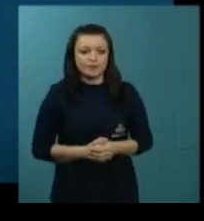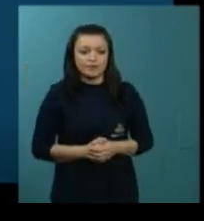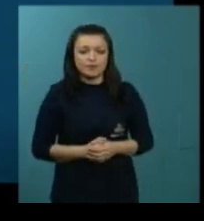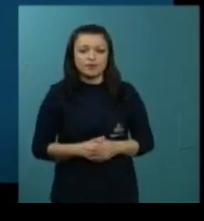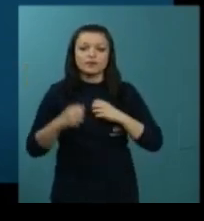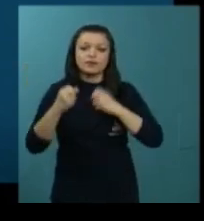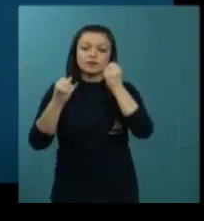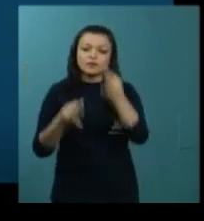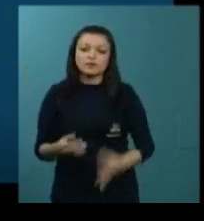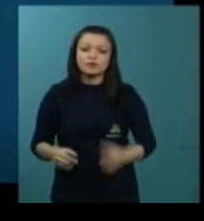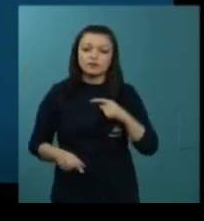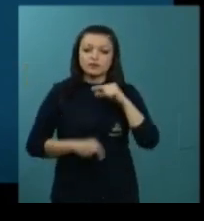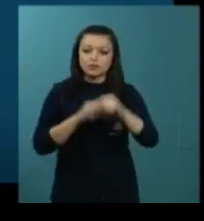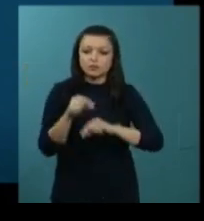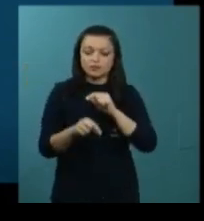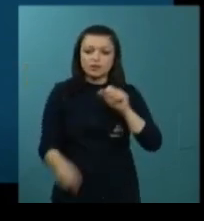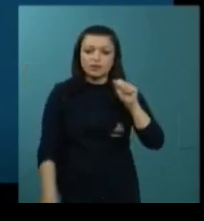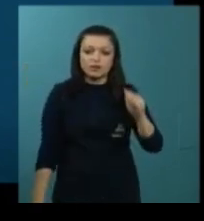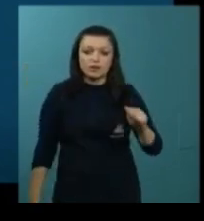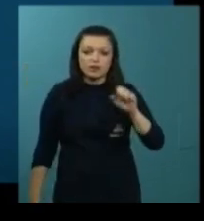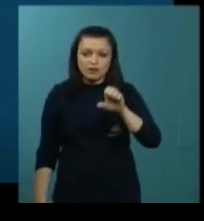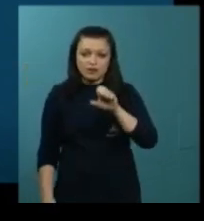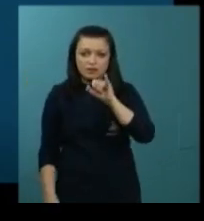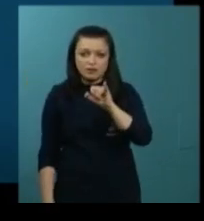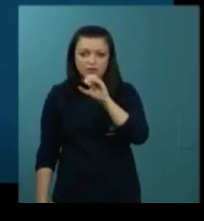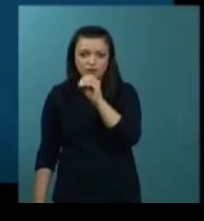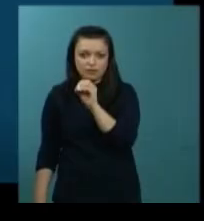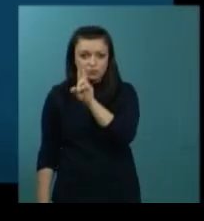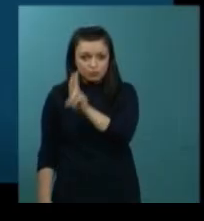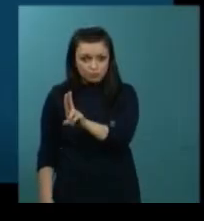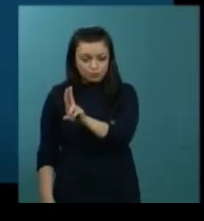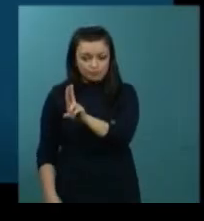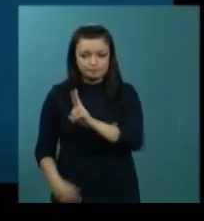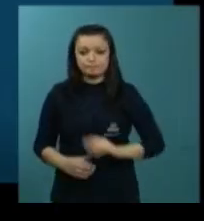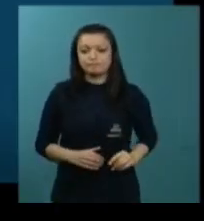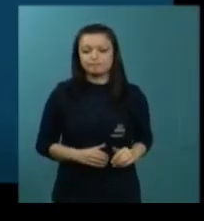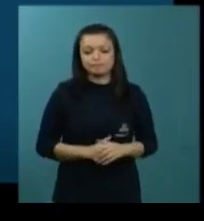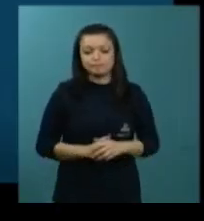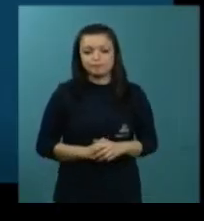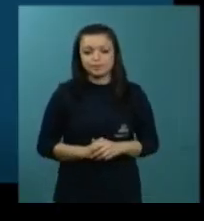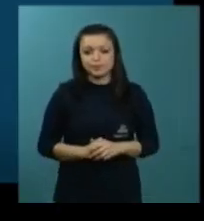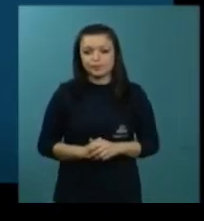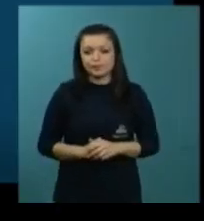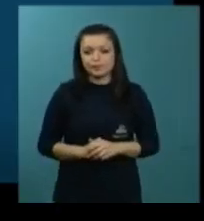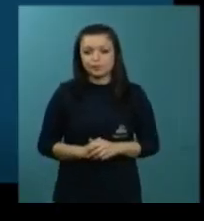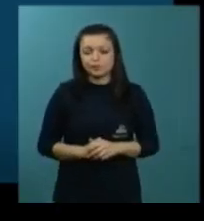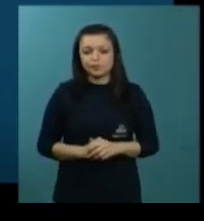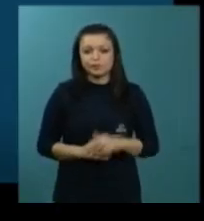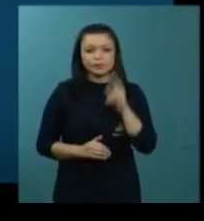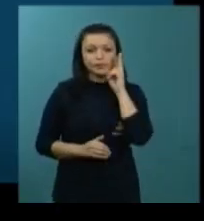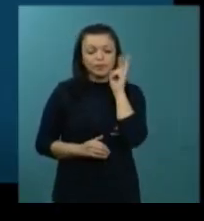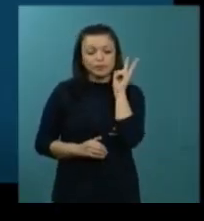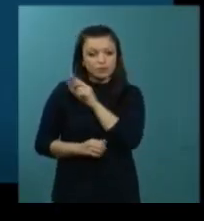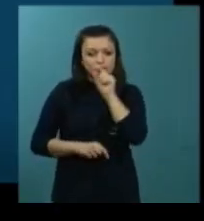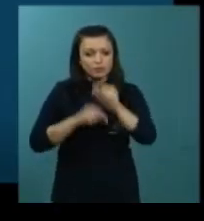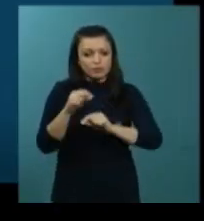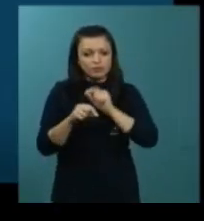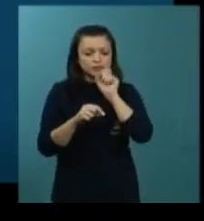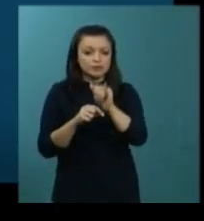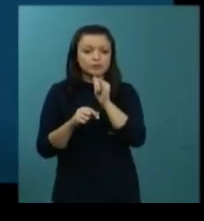os elementos A, E, I, O, U. E observem que, como